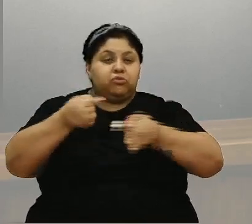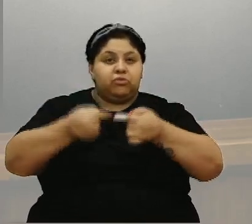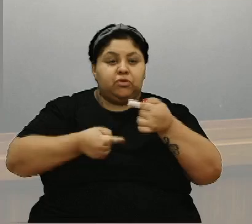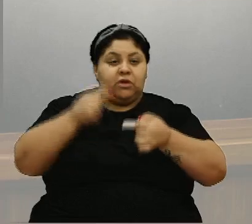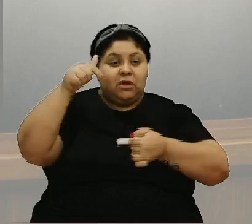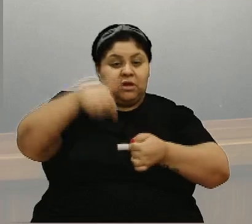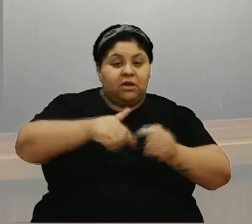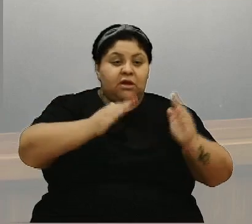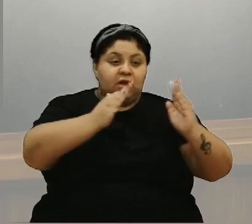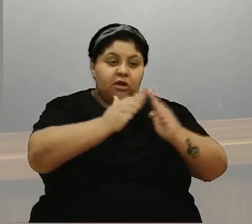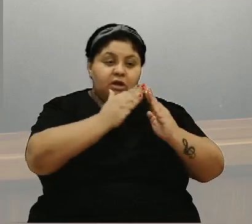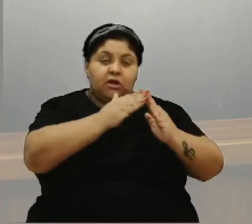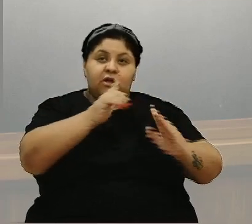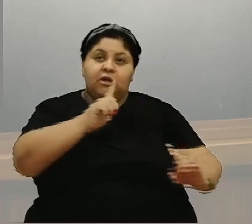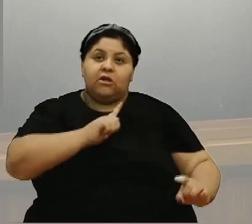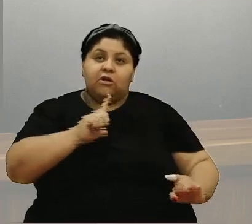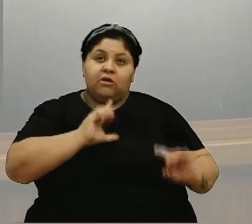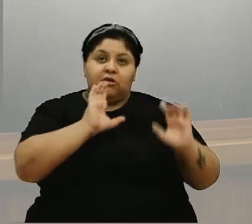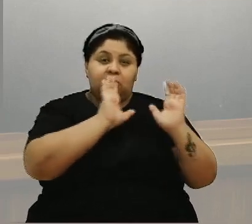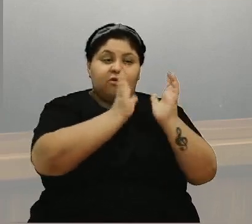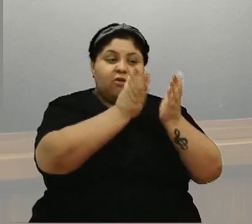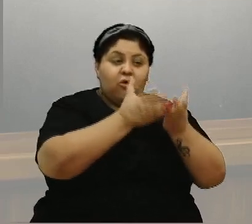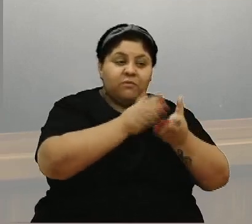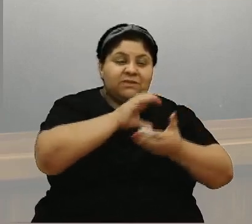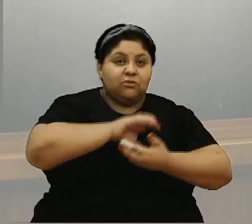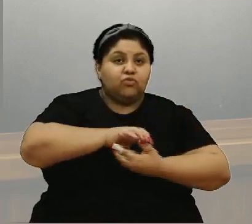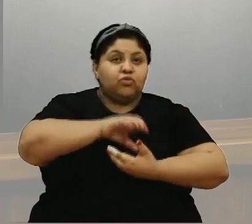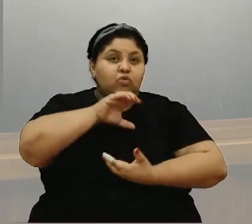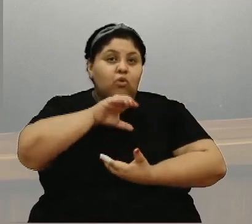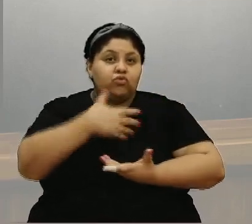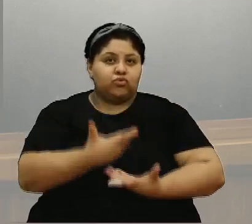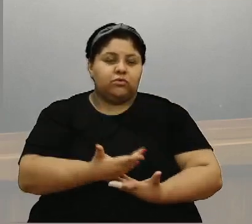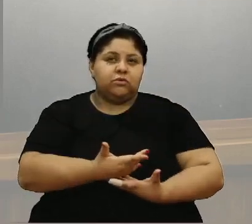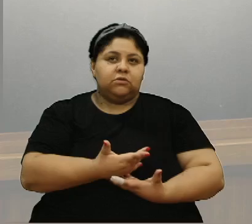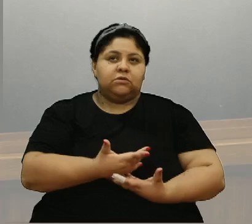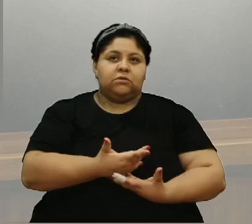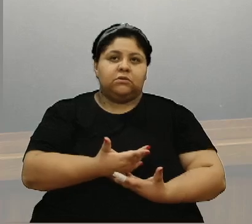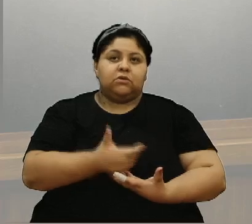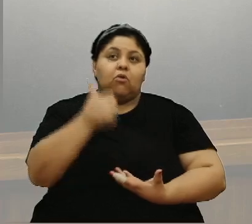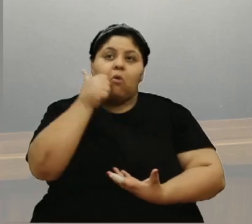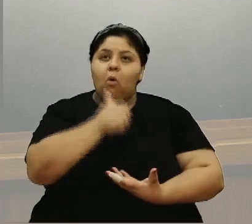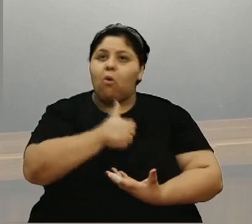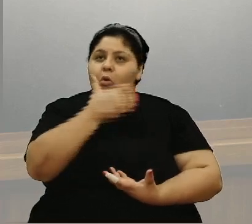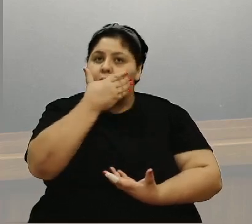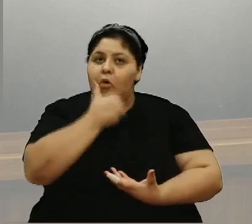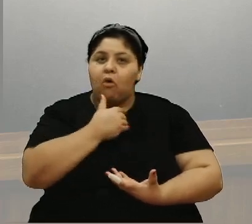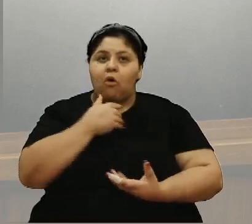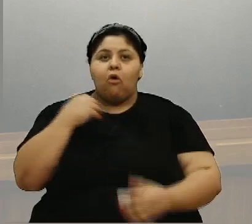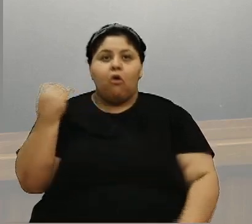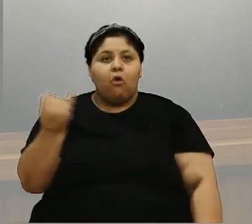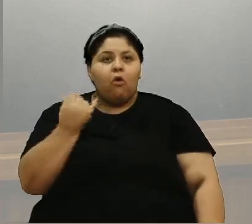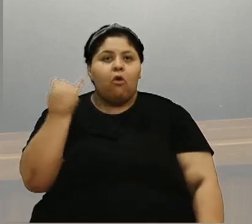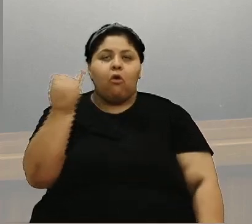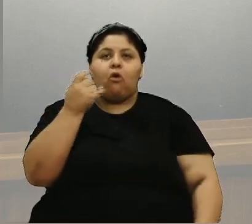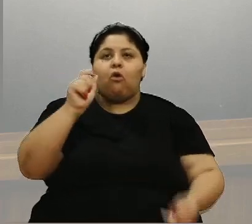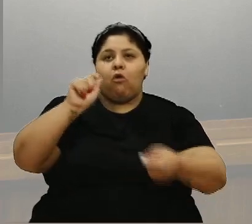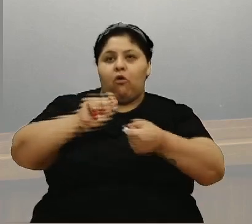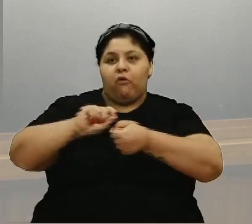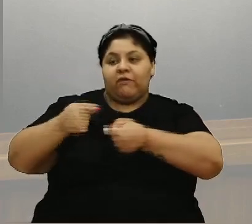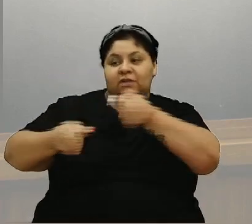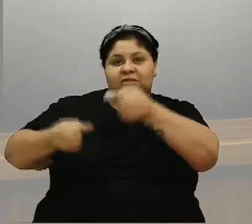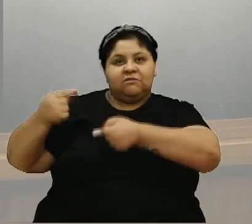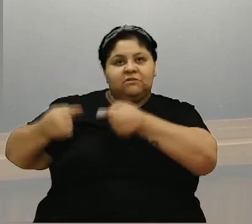aqui na casa nós temos a comissão do idoso, né? E da idosa. Então, seria importante fazer esse